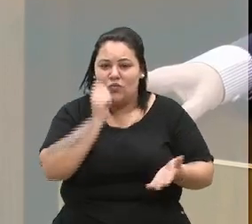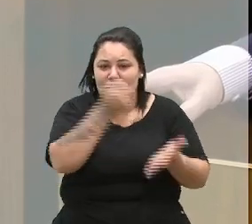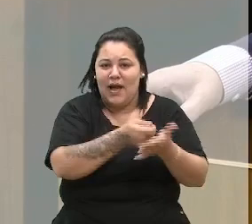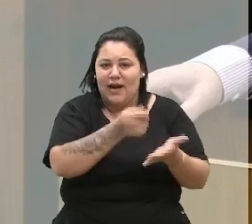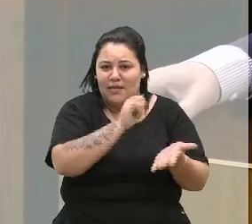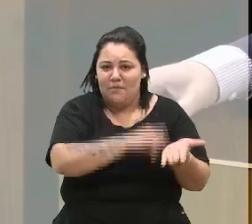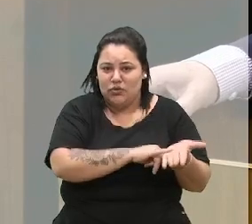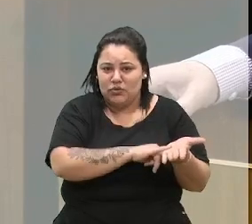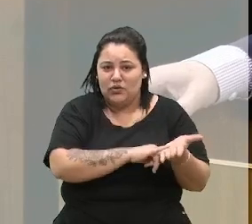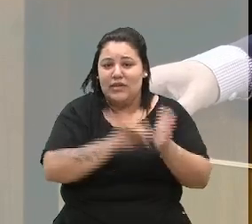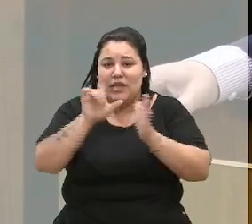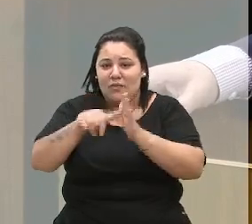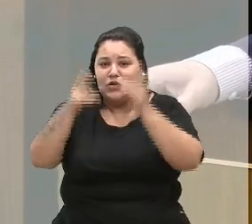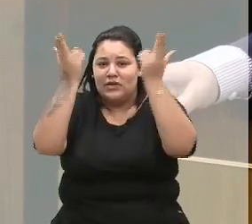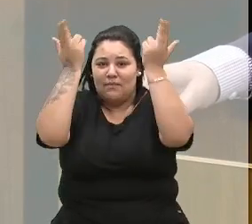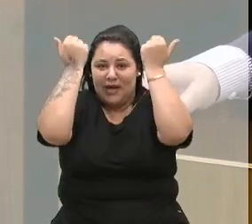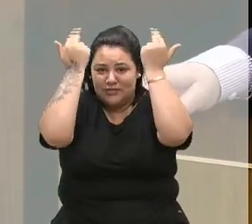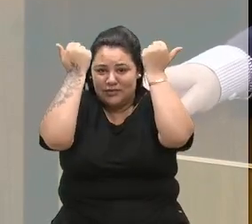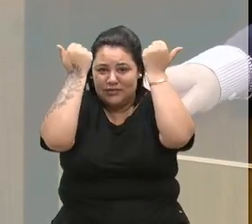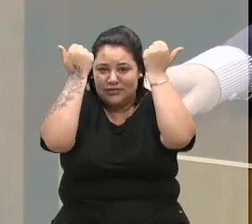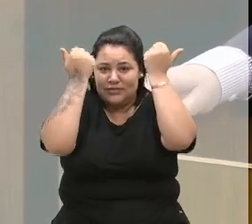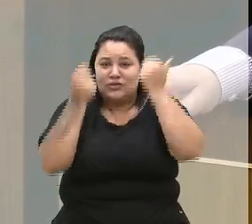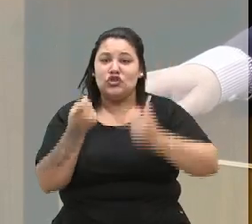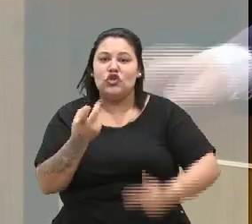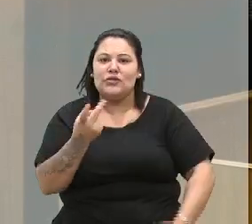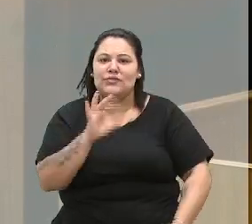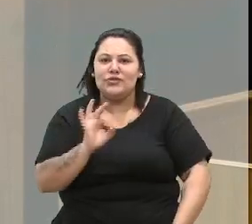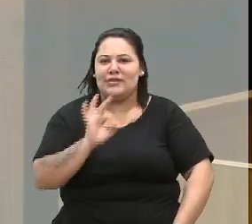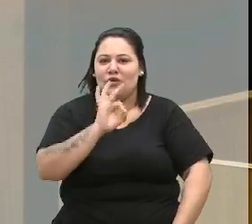A partir da Páscoa, 12%.